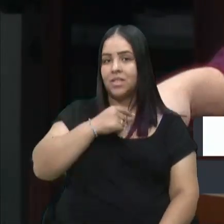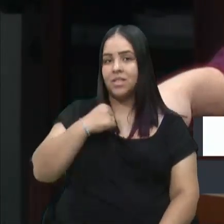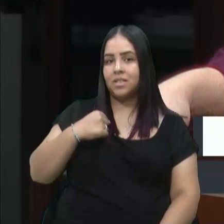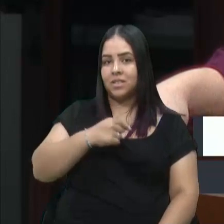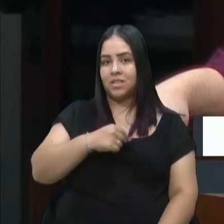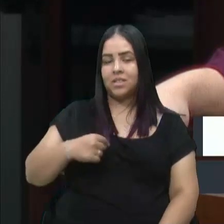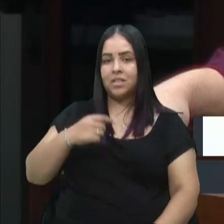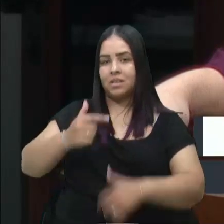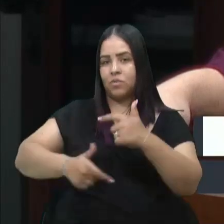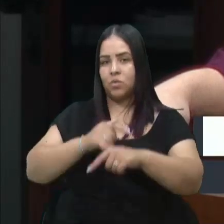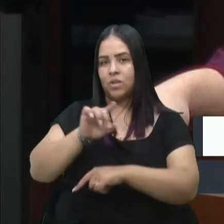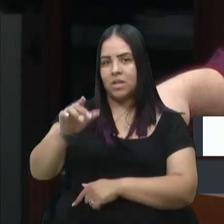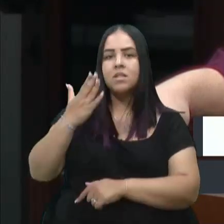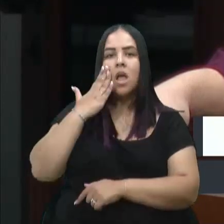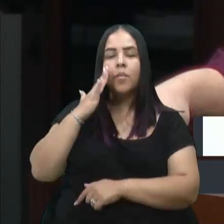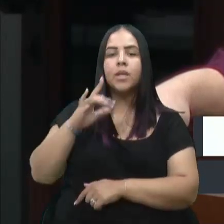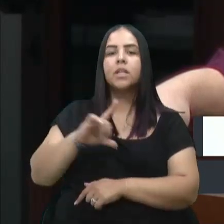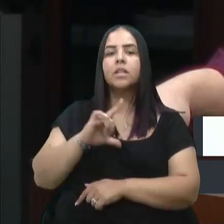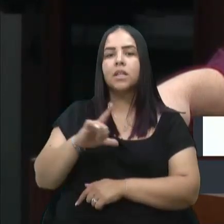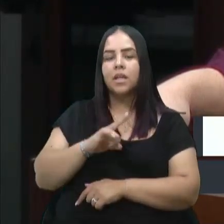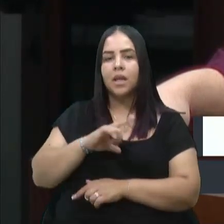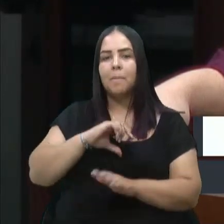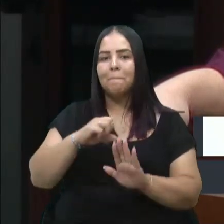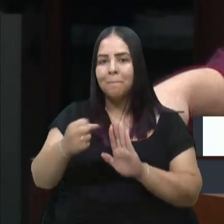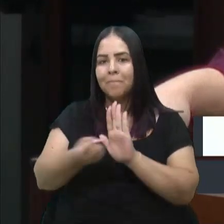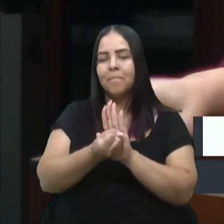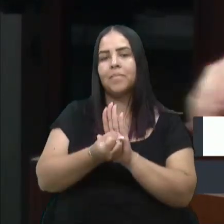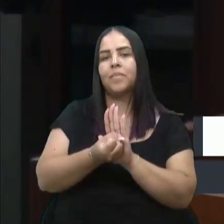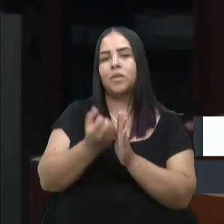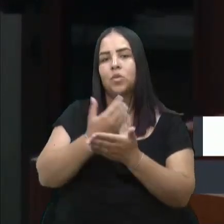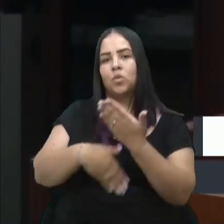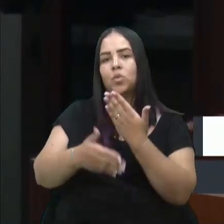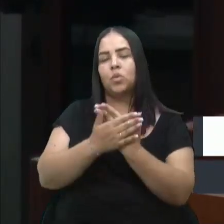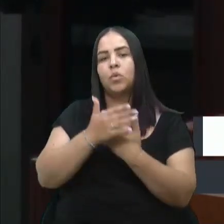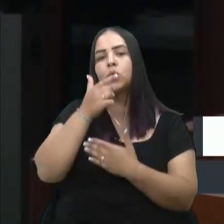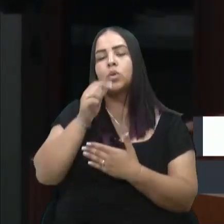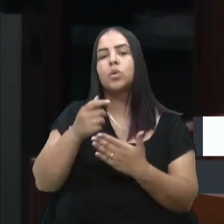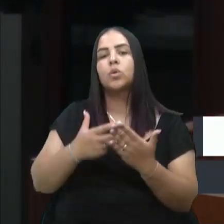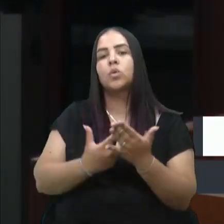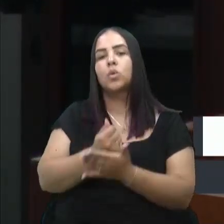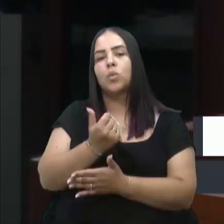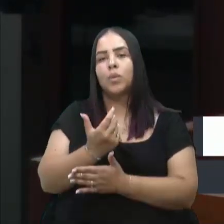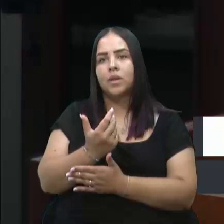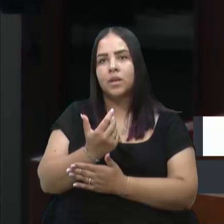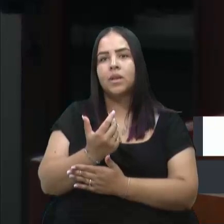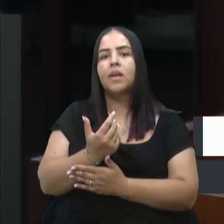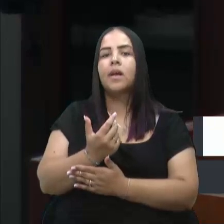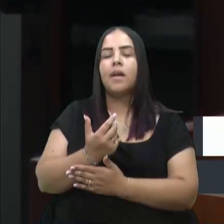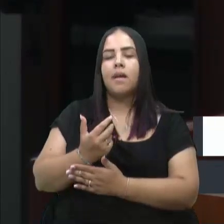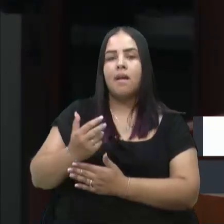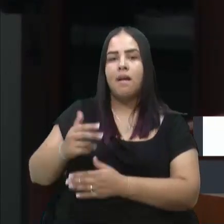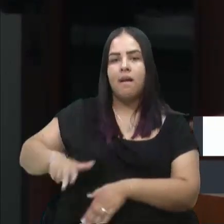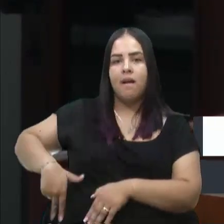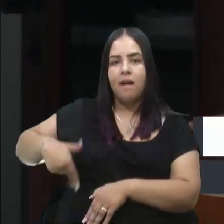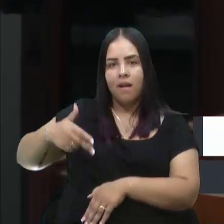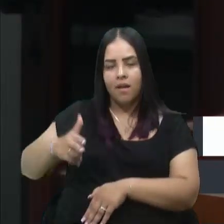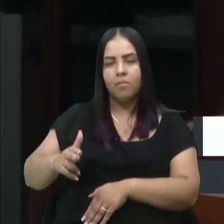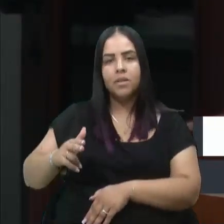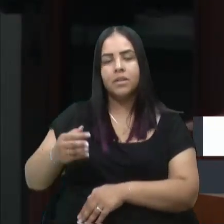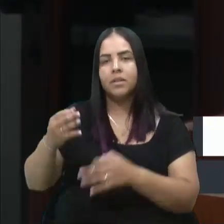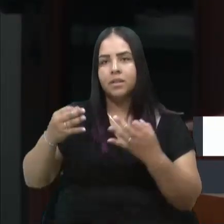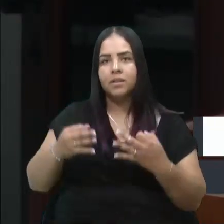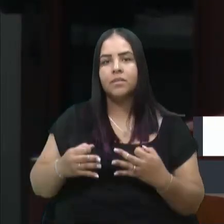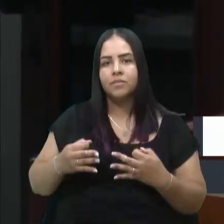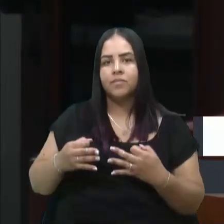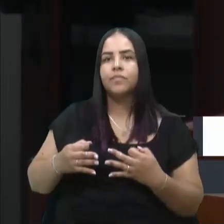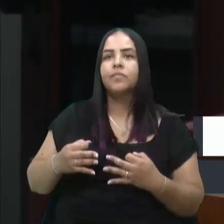das Armas, totalmente identificado, registrado, para poder comprar sua arma, para poder comprar sua munição, e tenho certeza